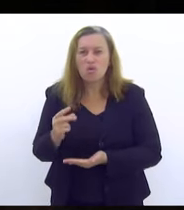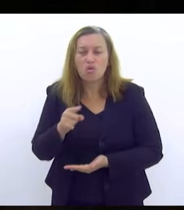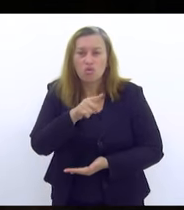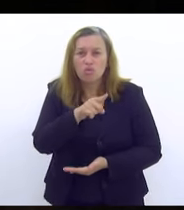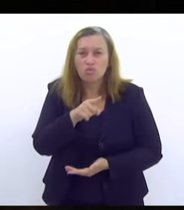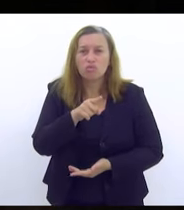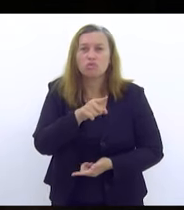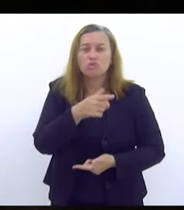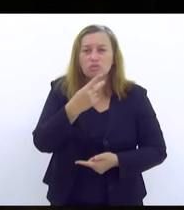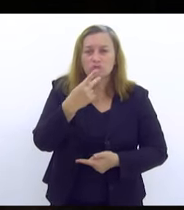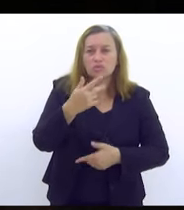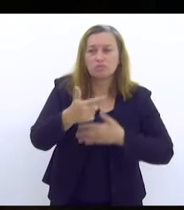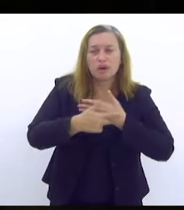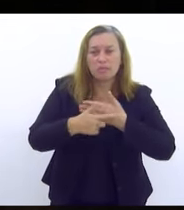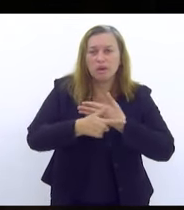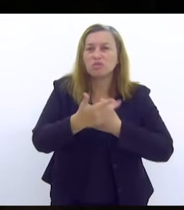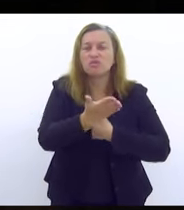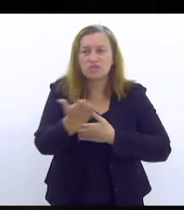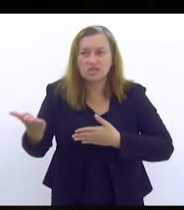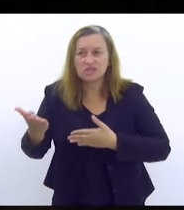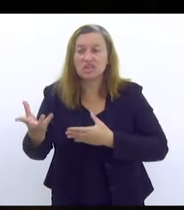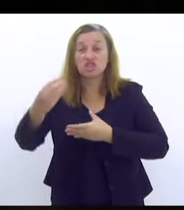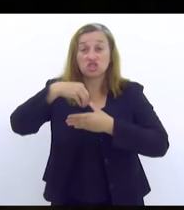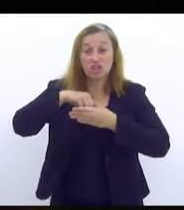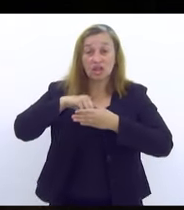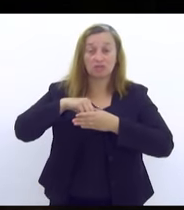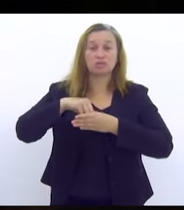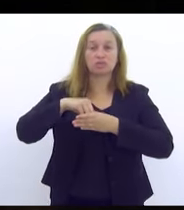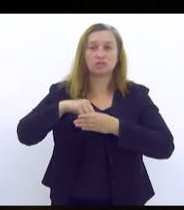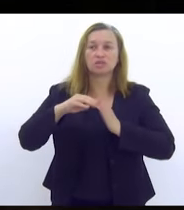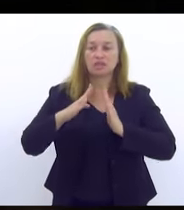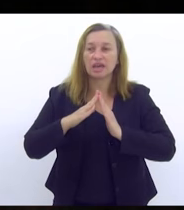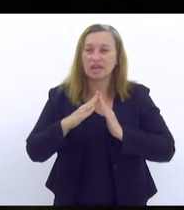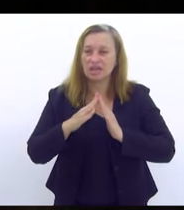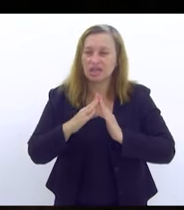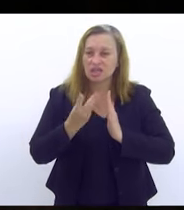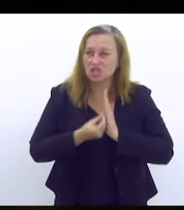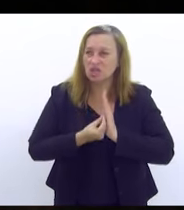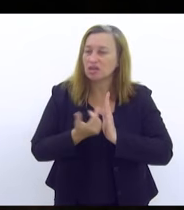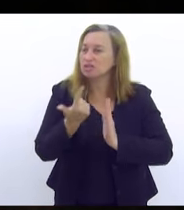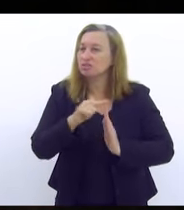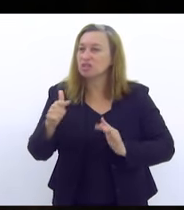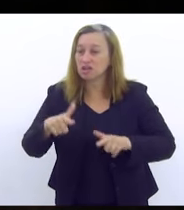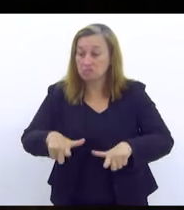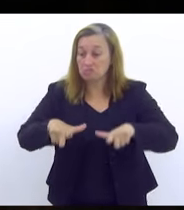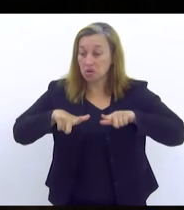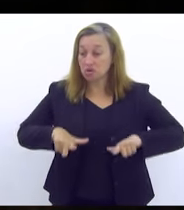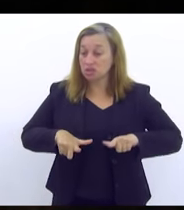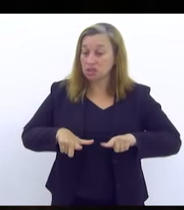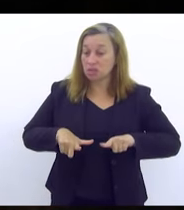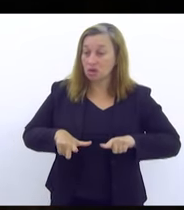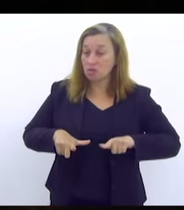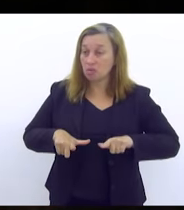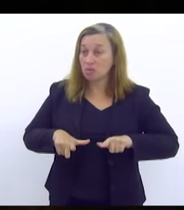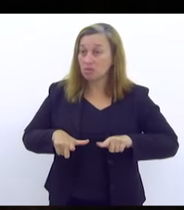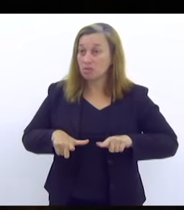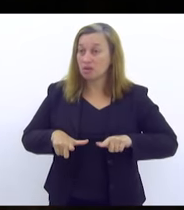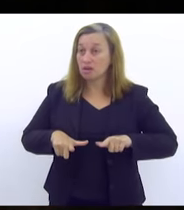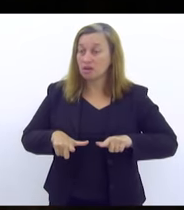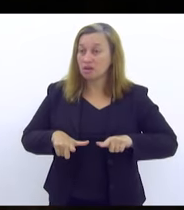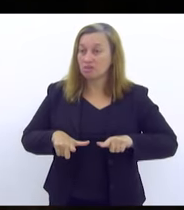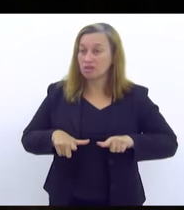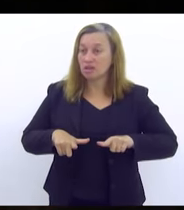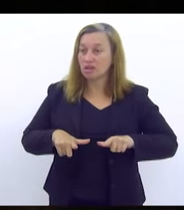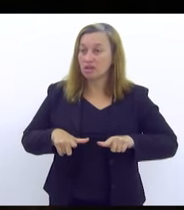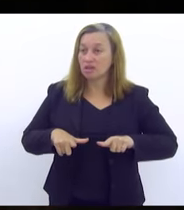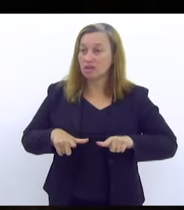fazem. Não teria nenhuma moção, é moção que chama? Que poderia ser feita para poder